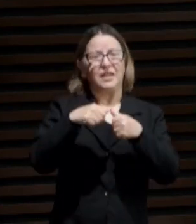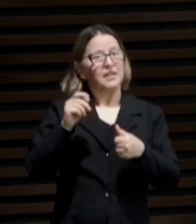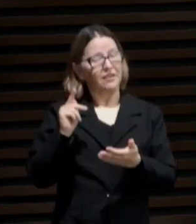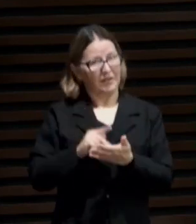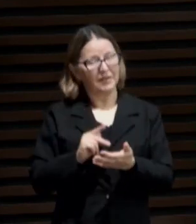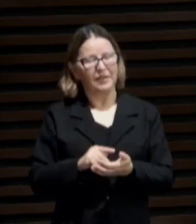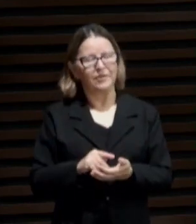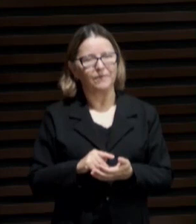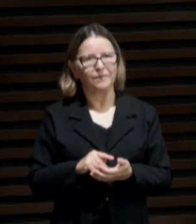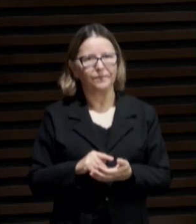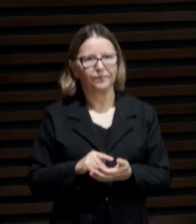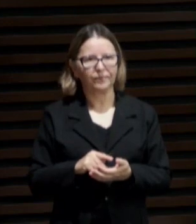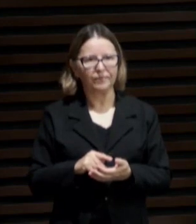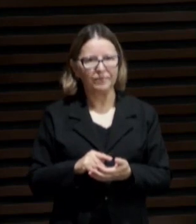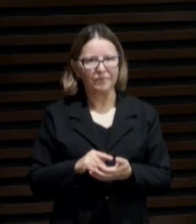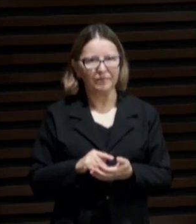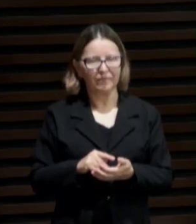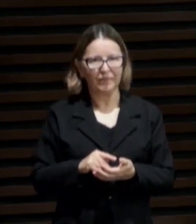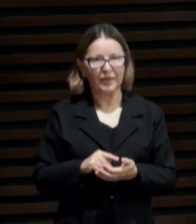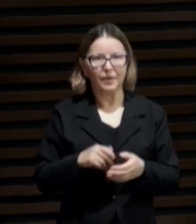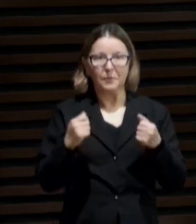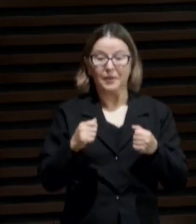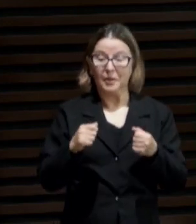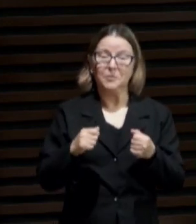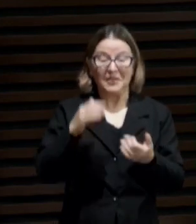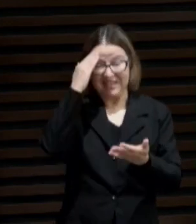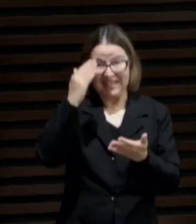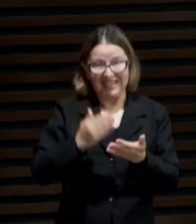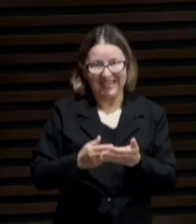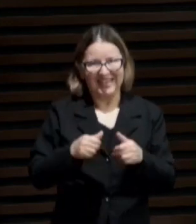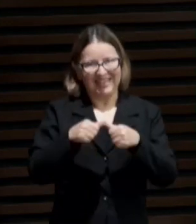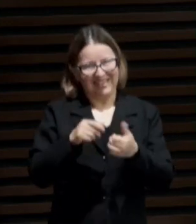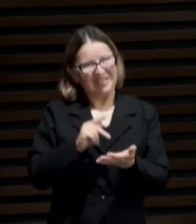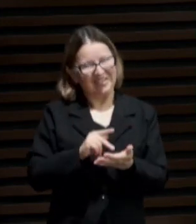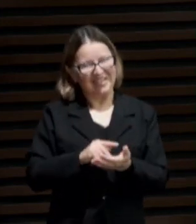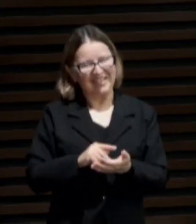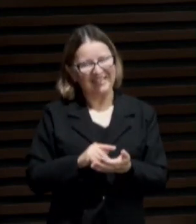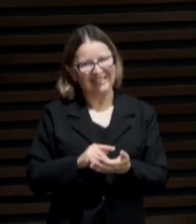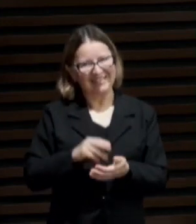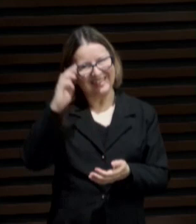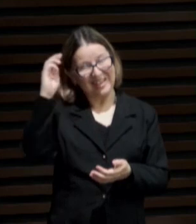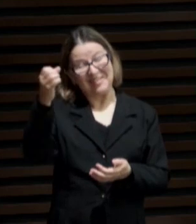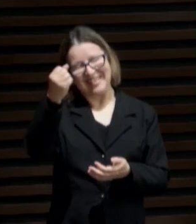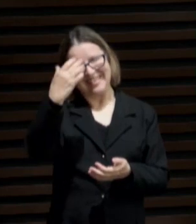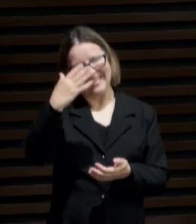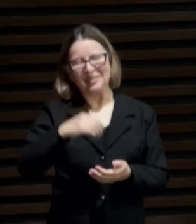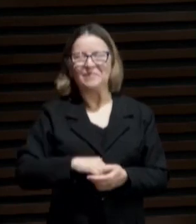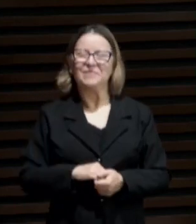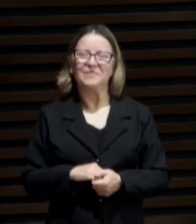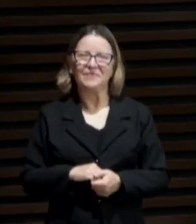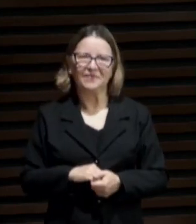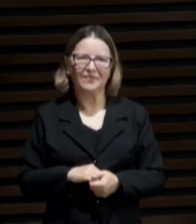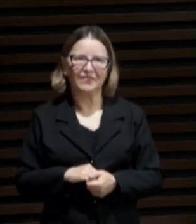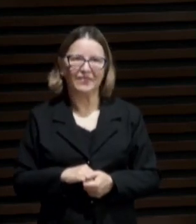Todos é muita gente, eu preciso tomar posse dessa verdade. E aí o Senhor vai revelando. Então,